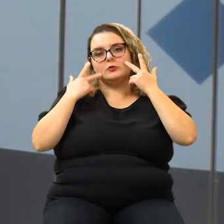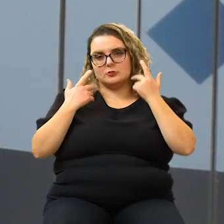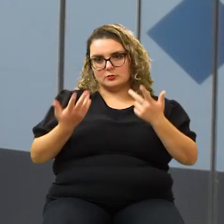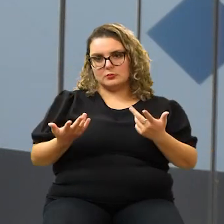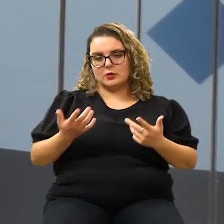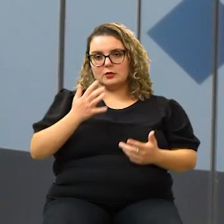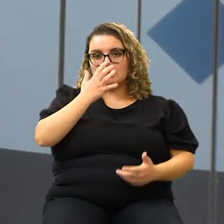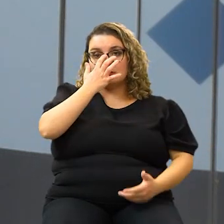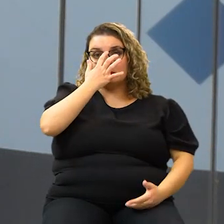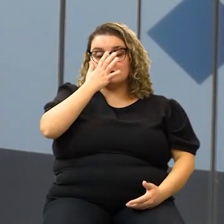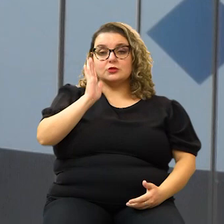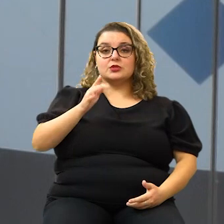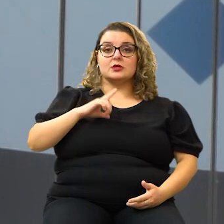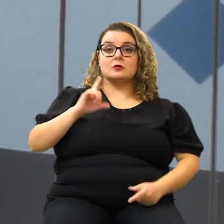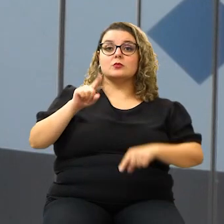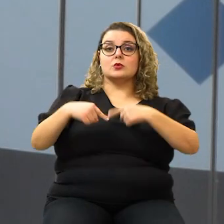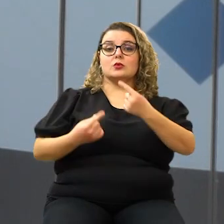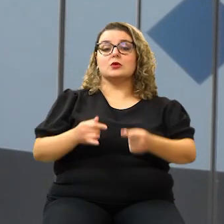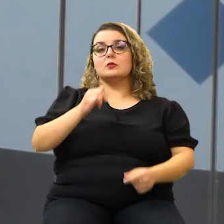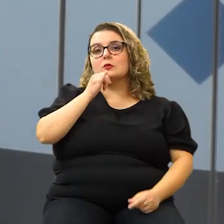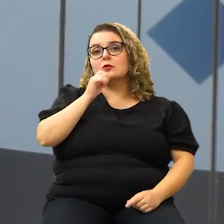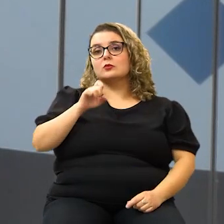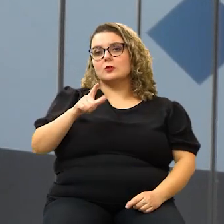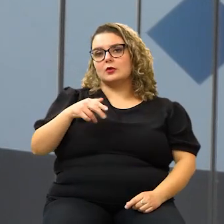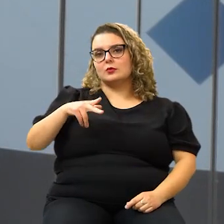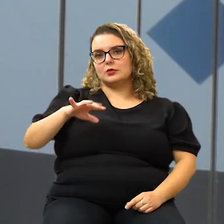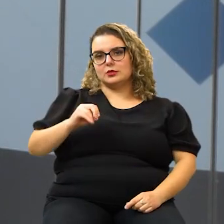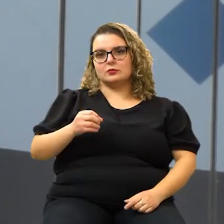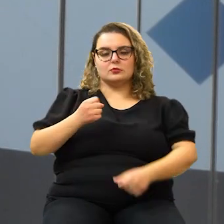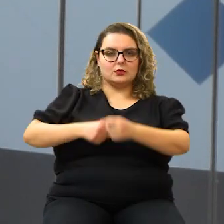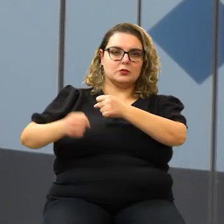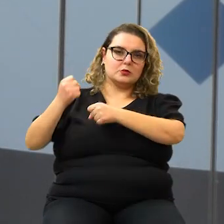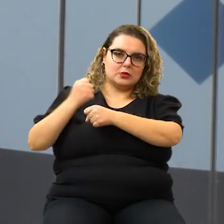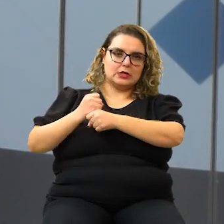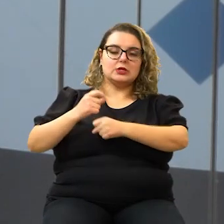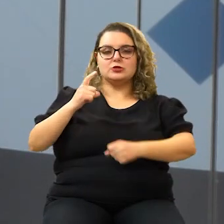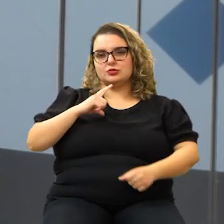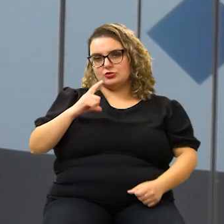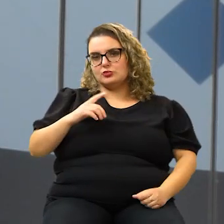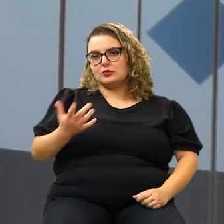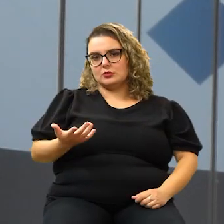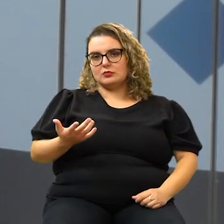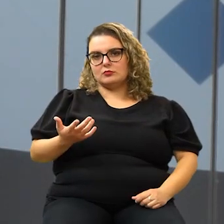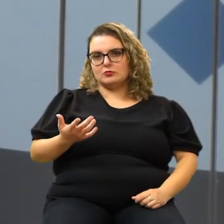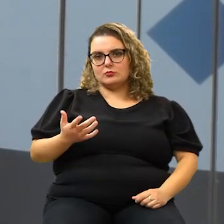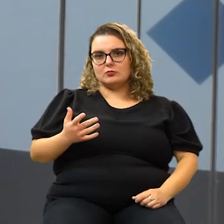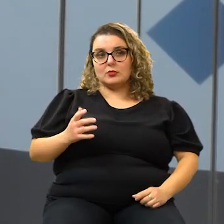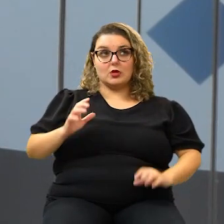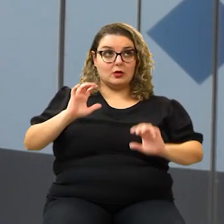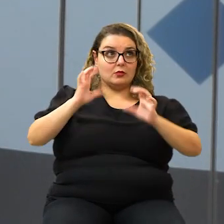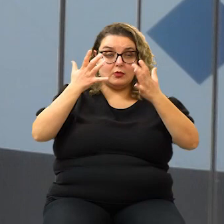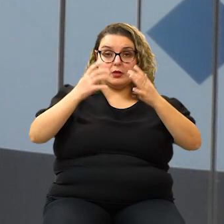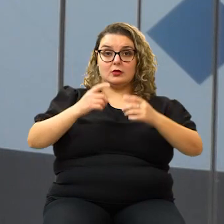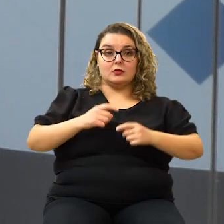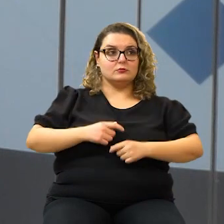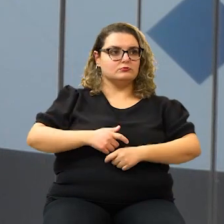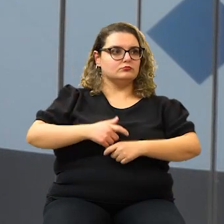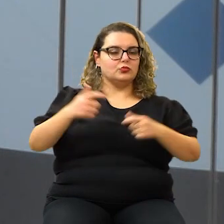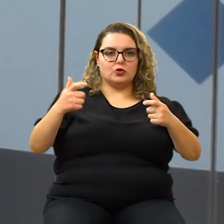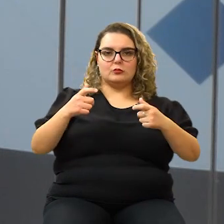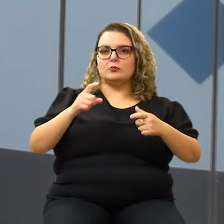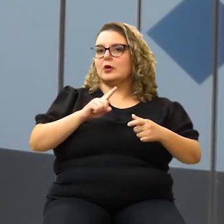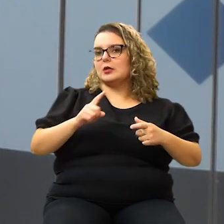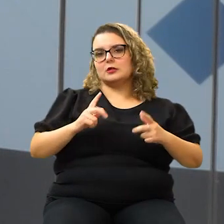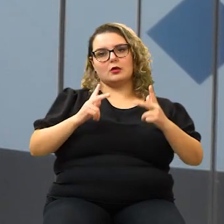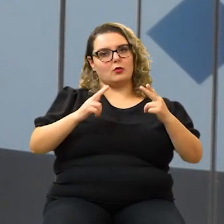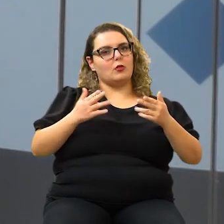né? Já temos outros exemplos de El Niño do ano passado que provocaram eventos intensos, mas não na proporção